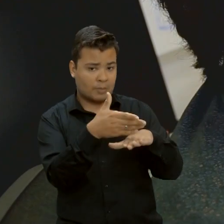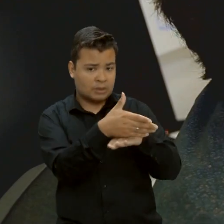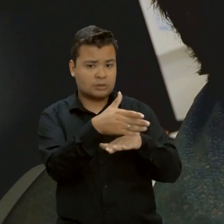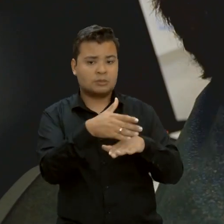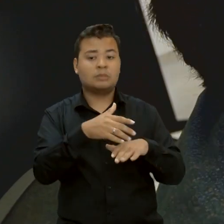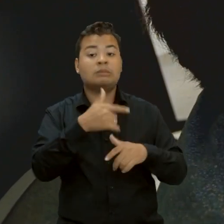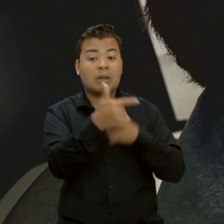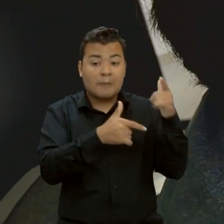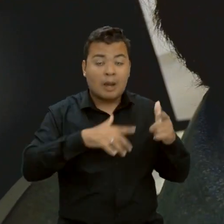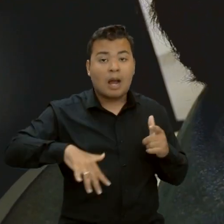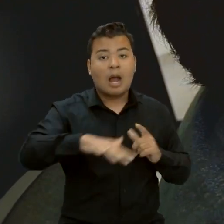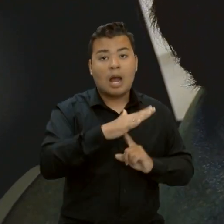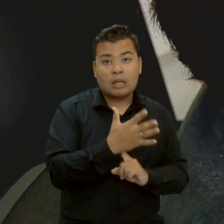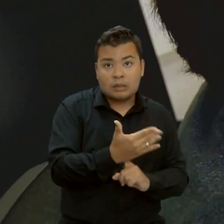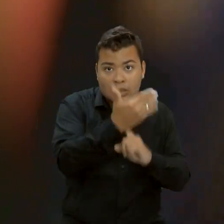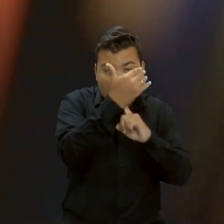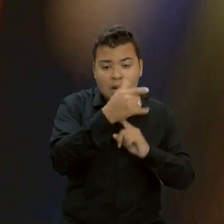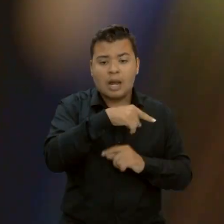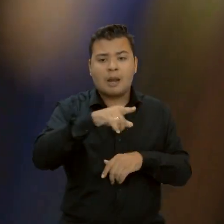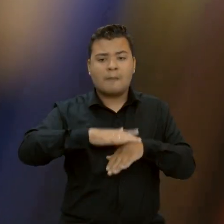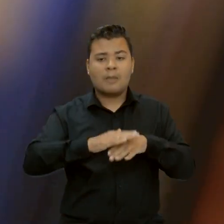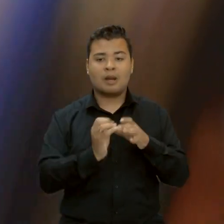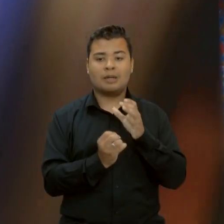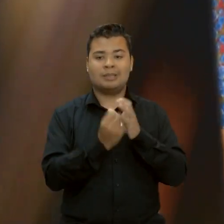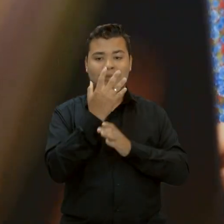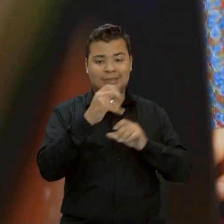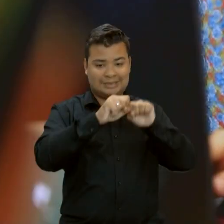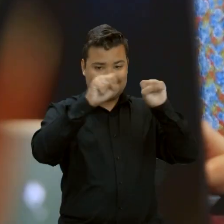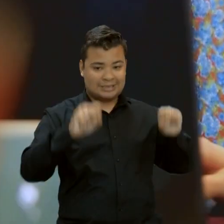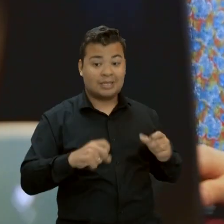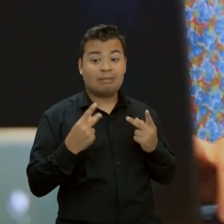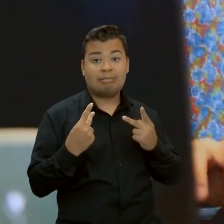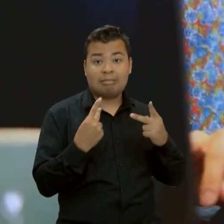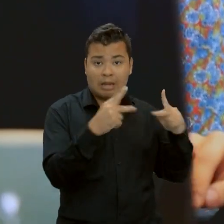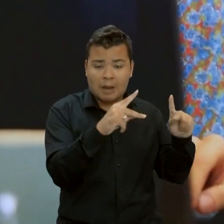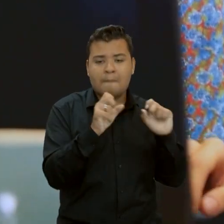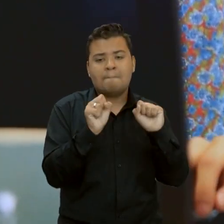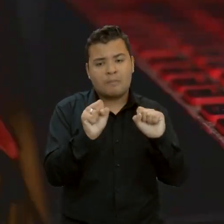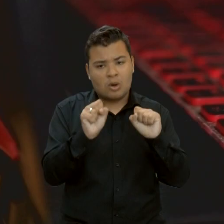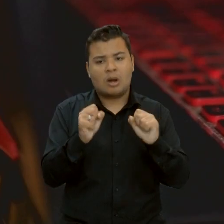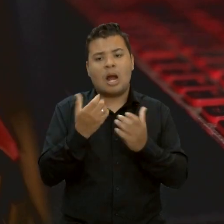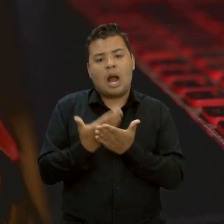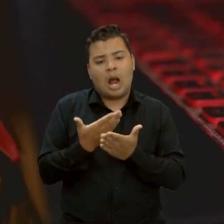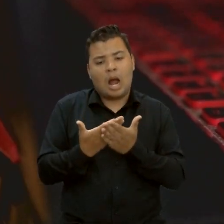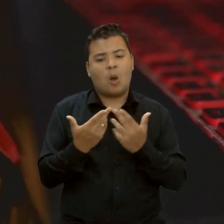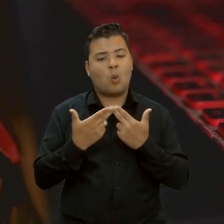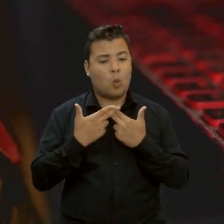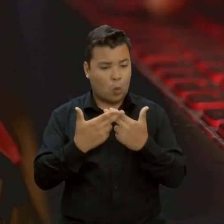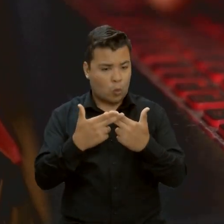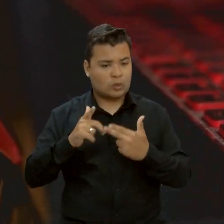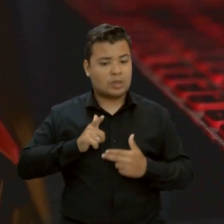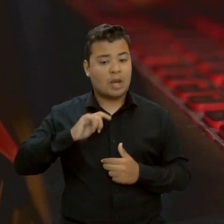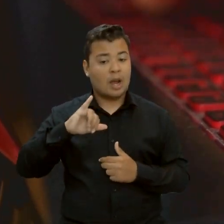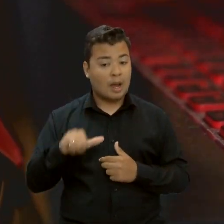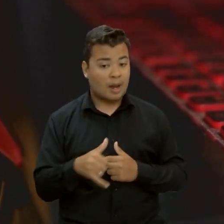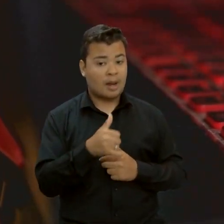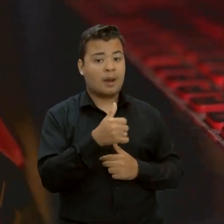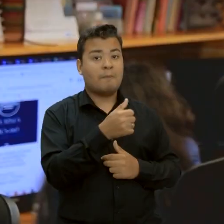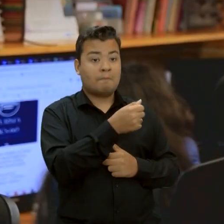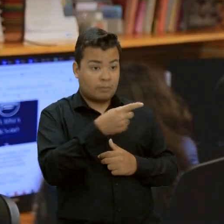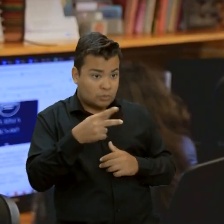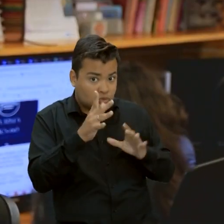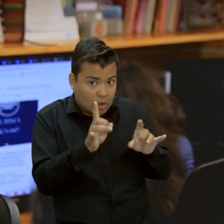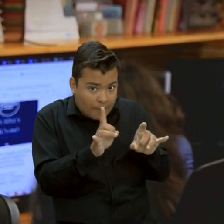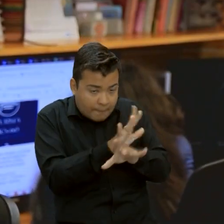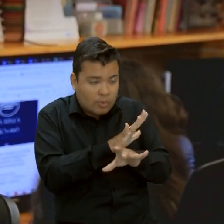da tecnologia desenvolveram um sistema próprio para usar nas aulas a partir de um programa pré-existente